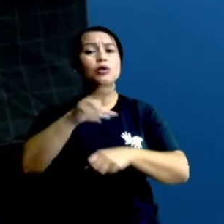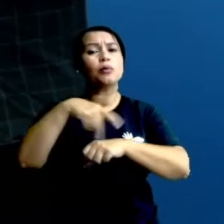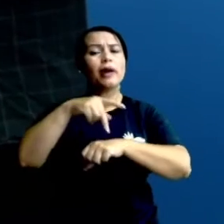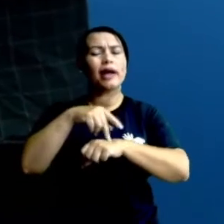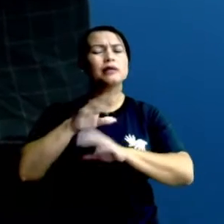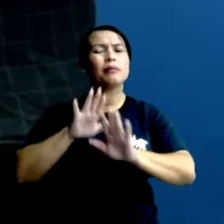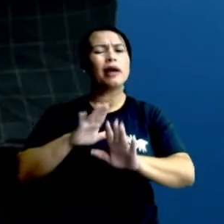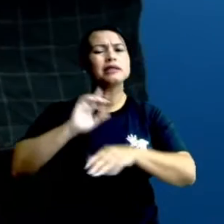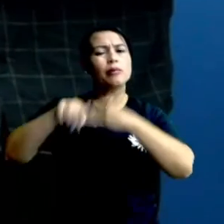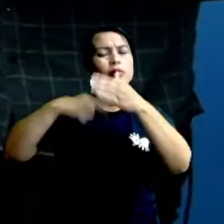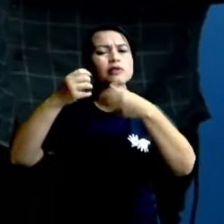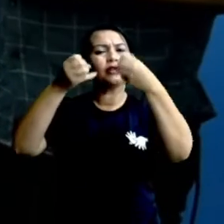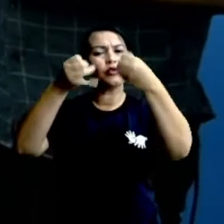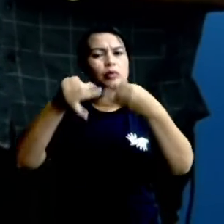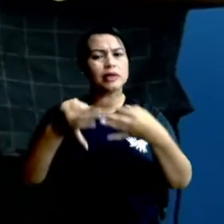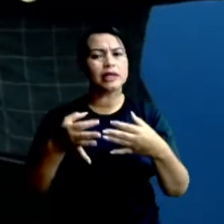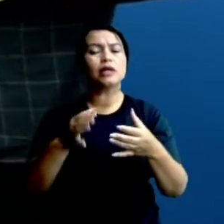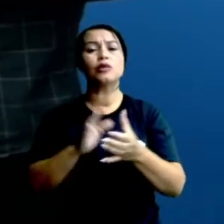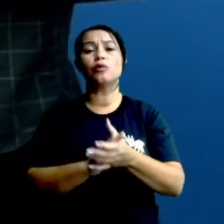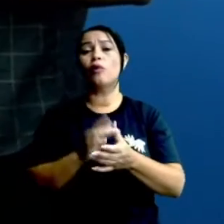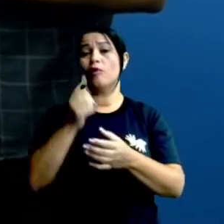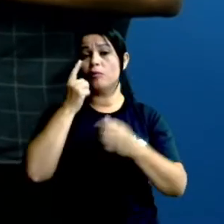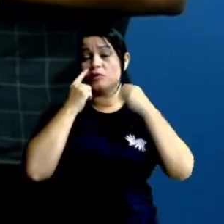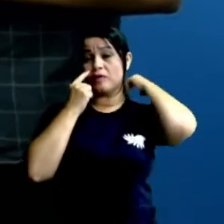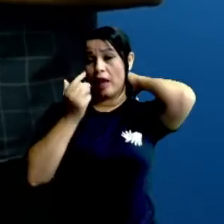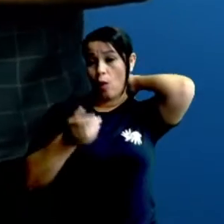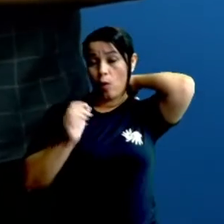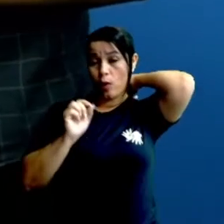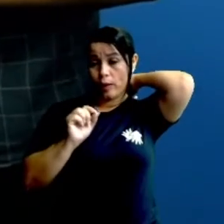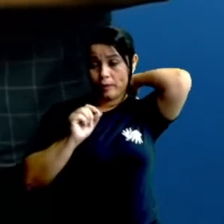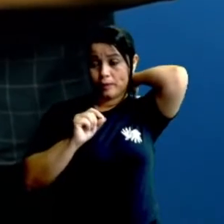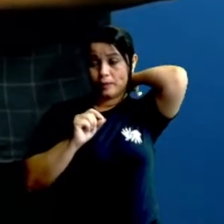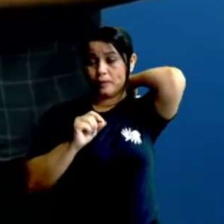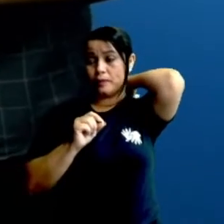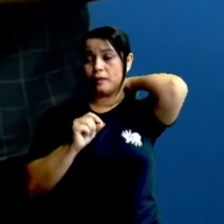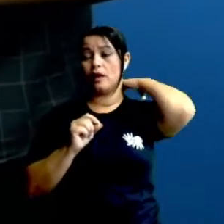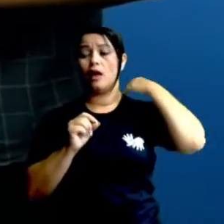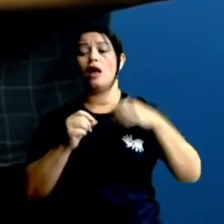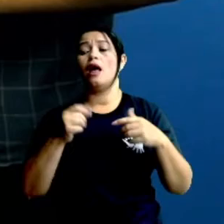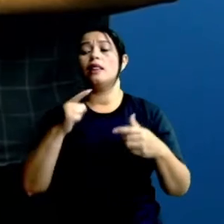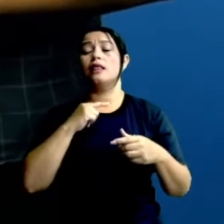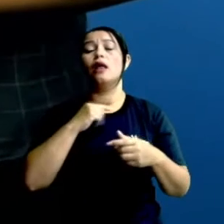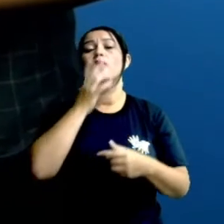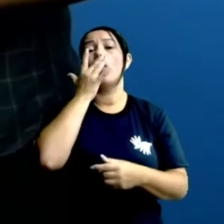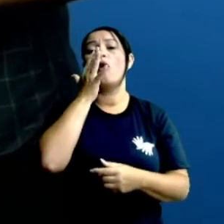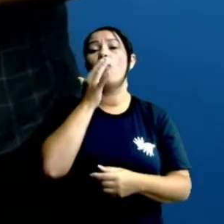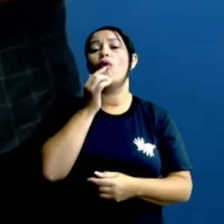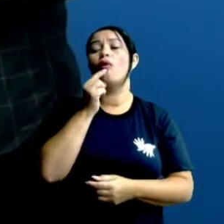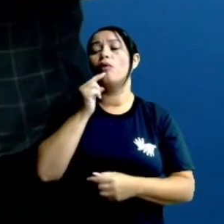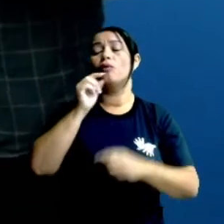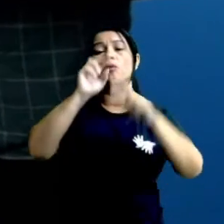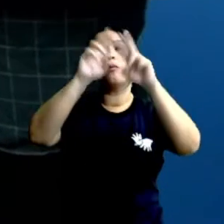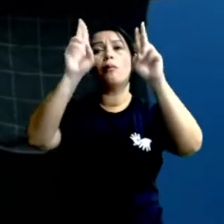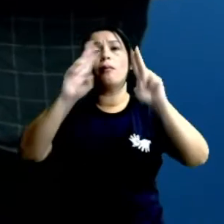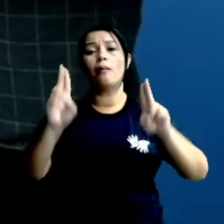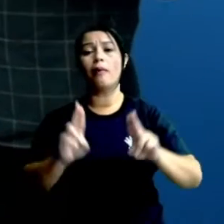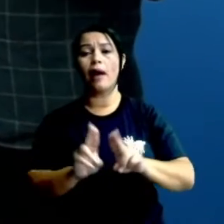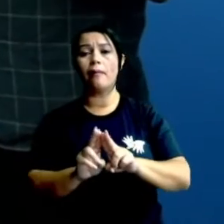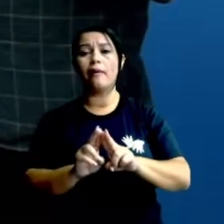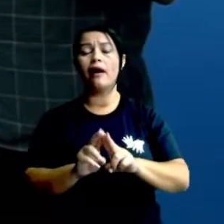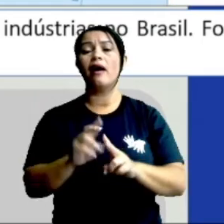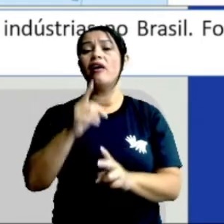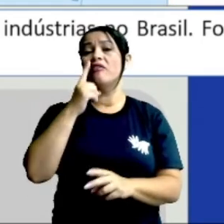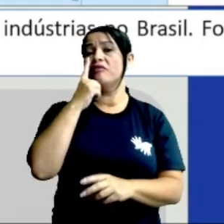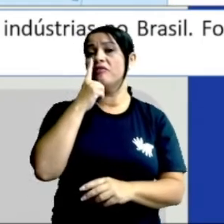pouco mais sobre essa questão da concentração. Mas desde já a gente já pode ver aqui o seguinte, ó, os pontos em verde que a gente está vendo nesse mapa, que